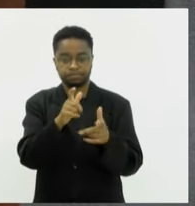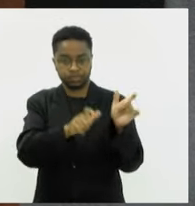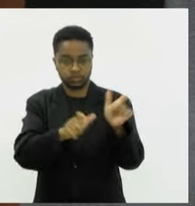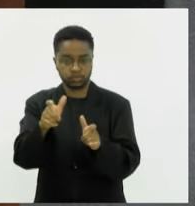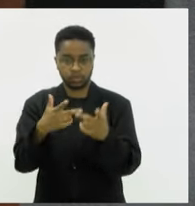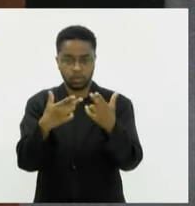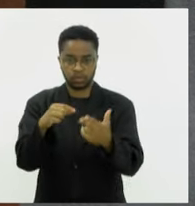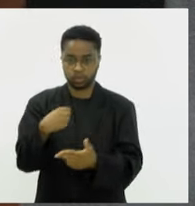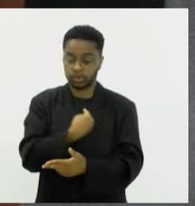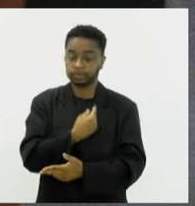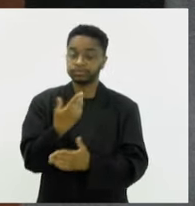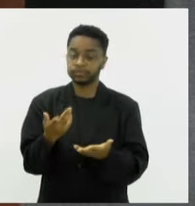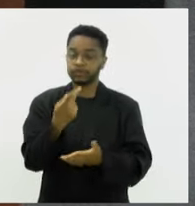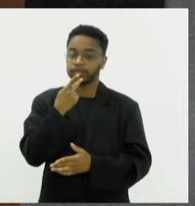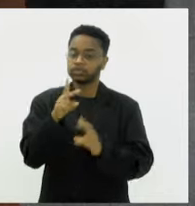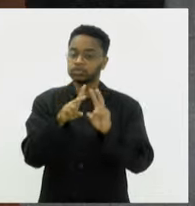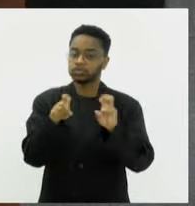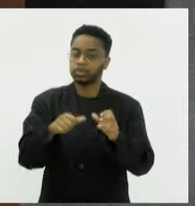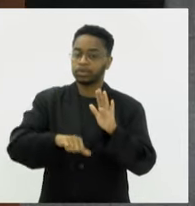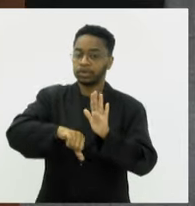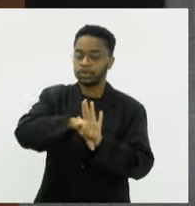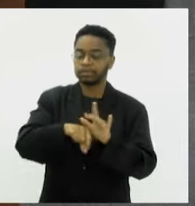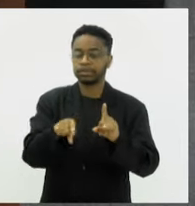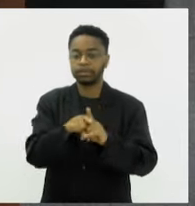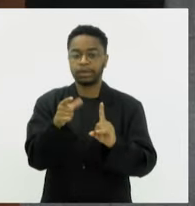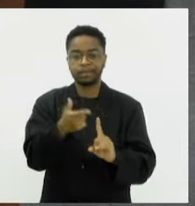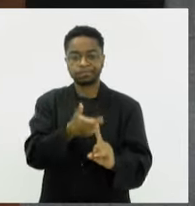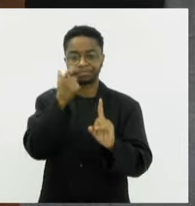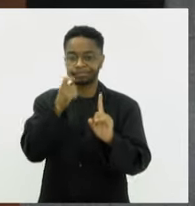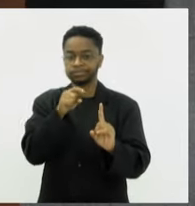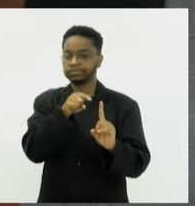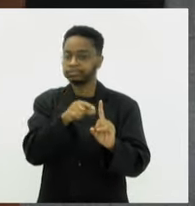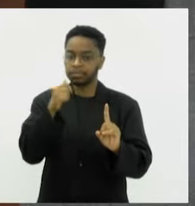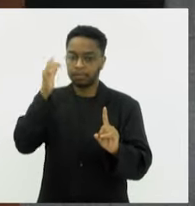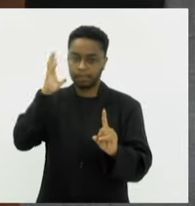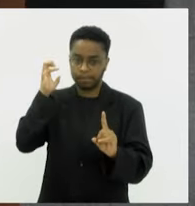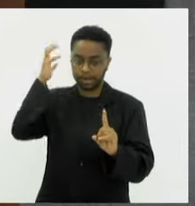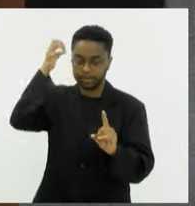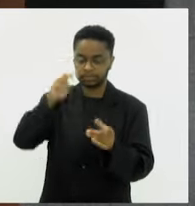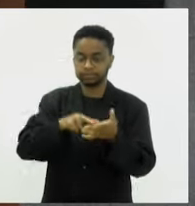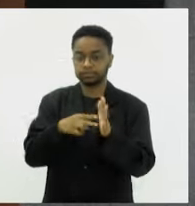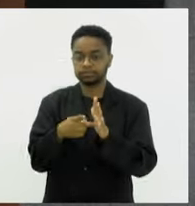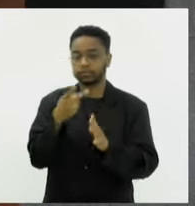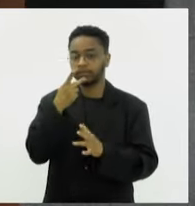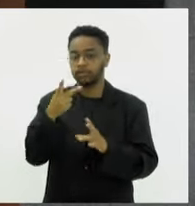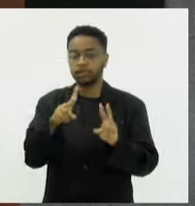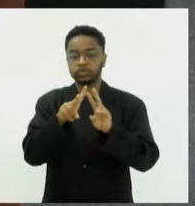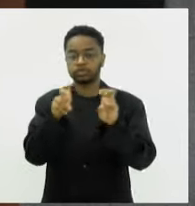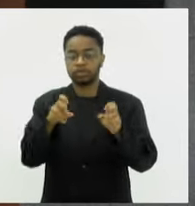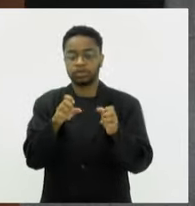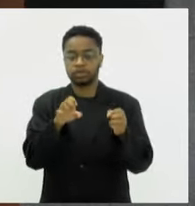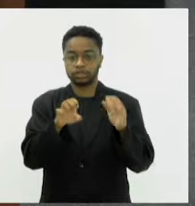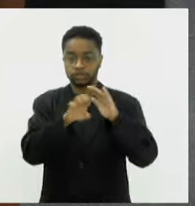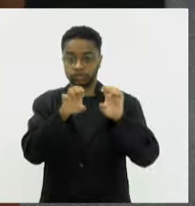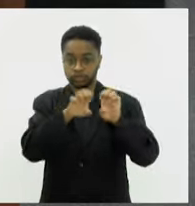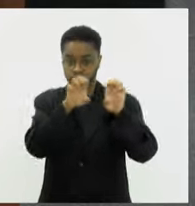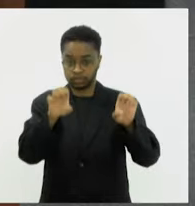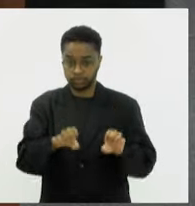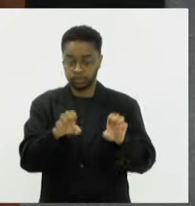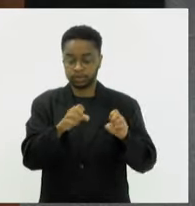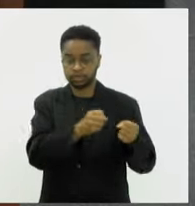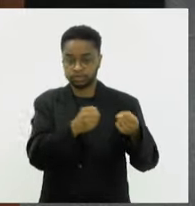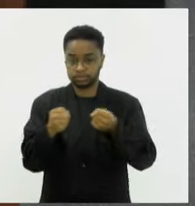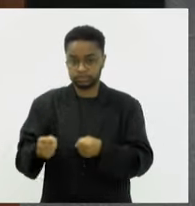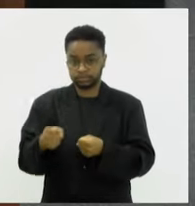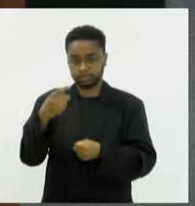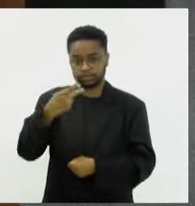do seu crime, falar do assassinato brutal de Marielle, é falar das estruturas de poder do nosso Estado